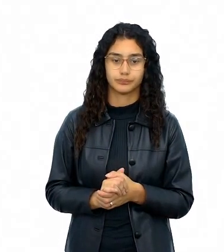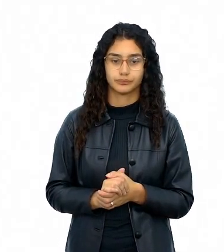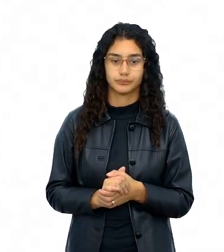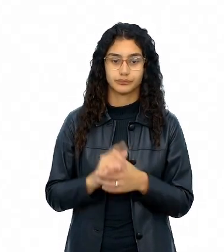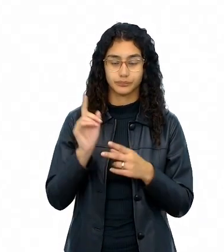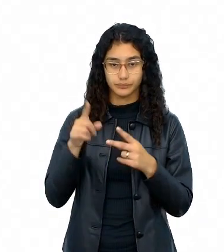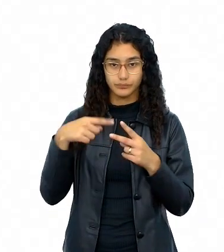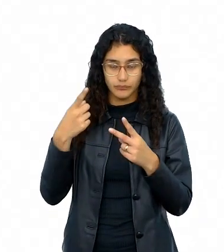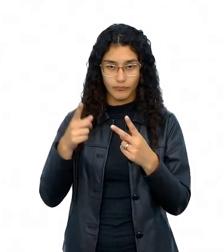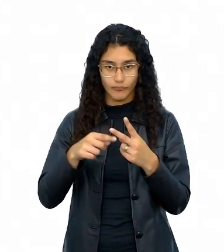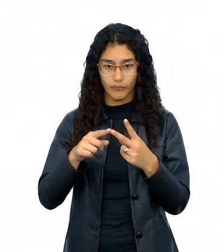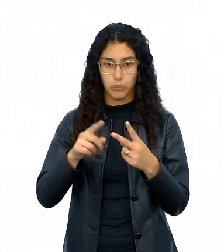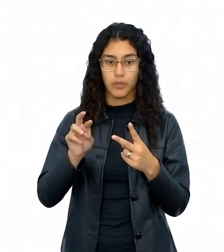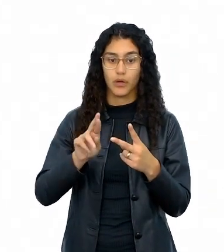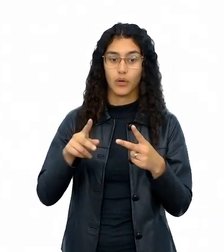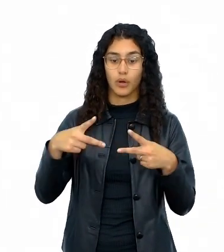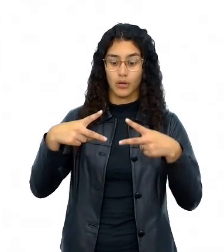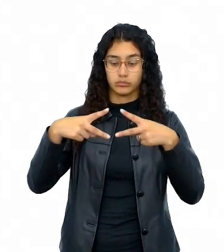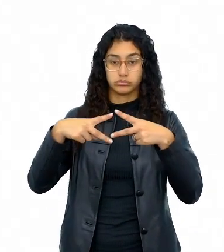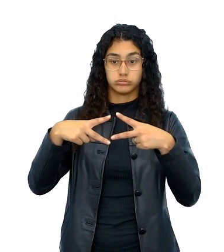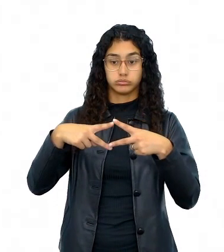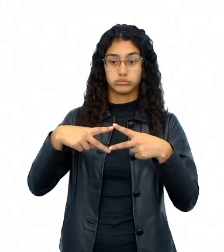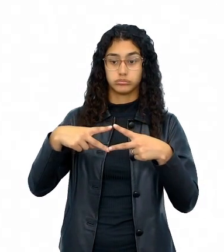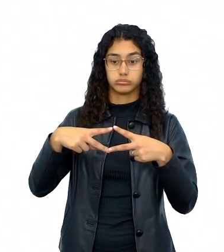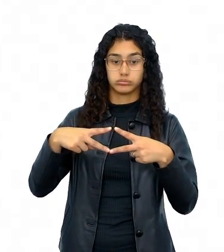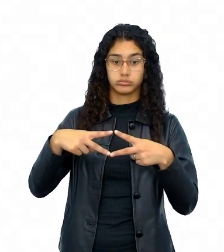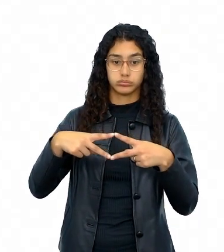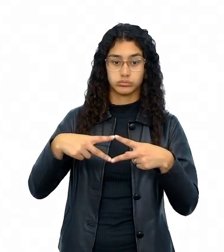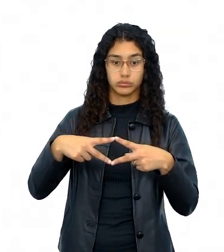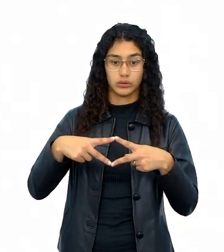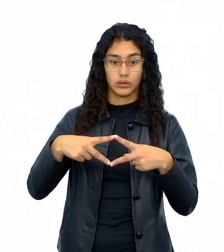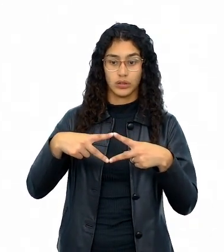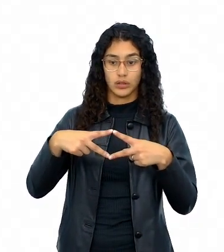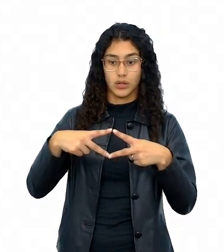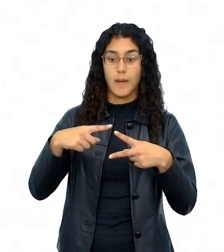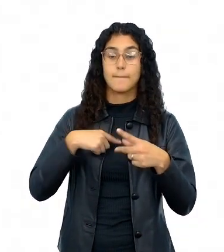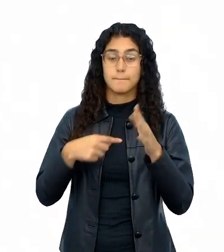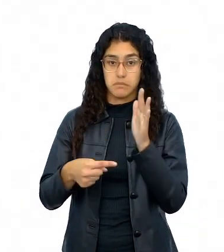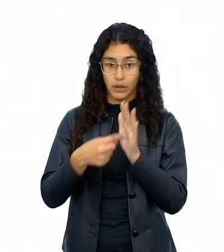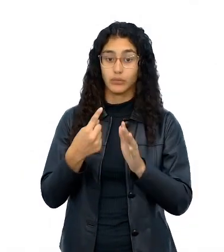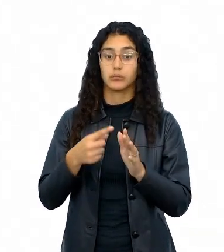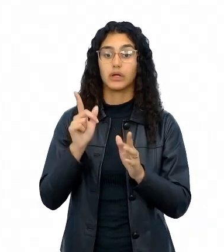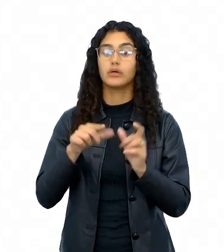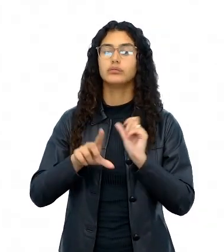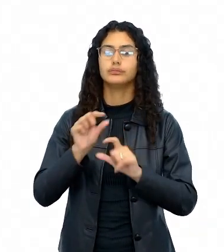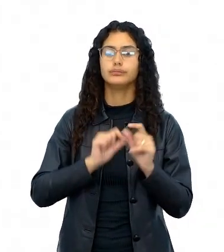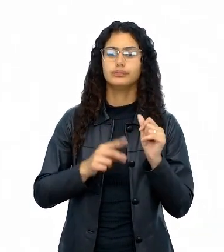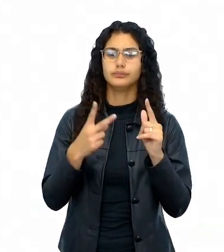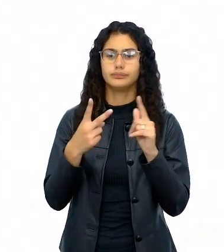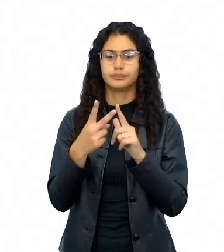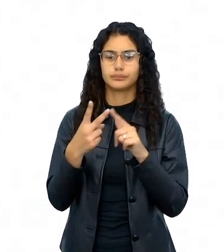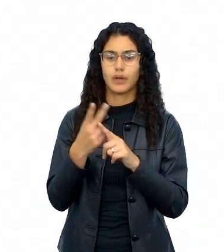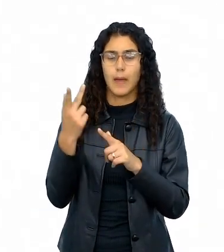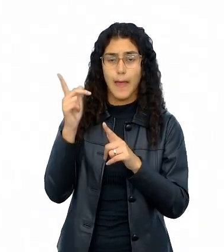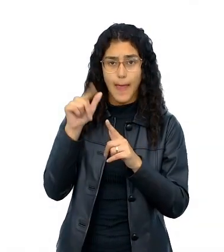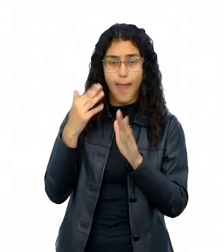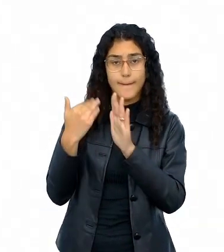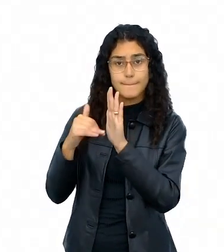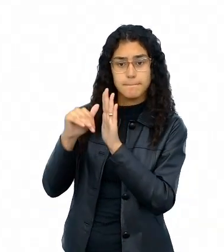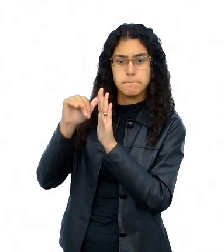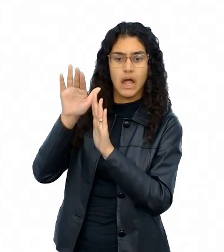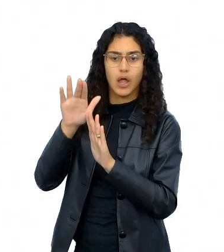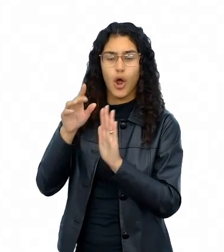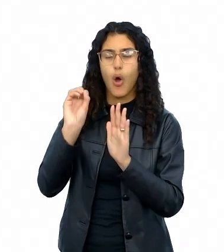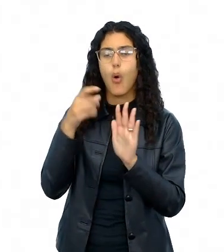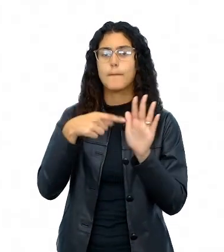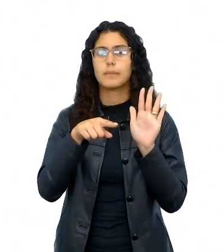E depois tem outra decisão, que é o coeficiente da equação do segundo grau é maior